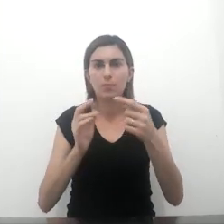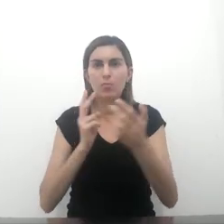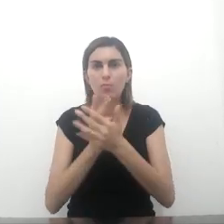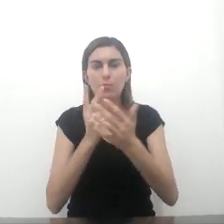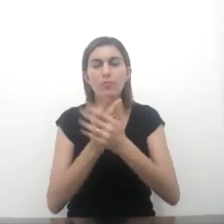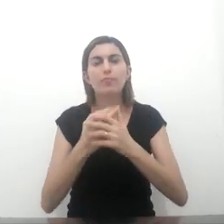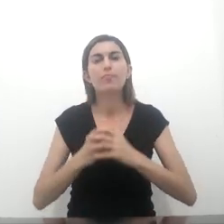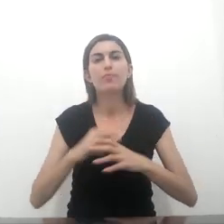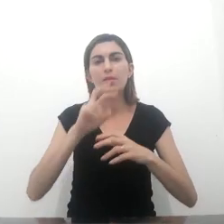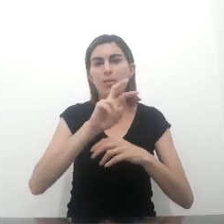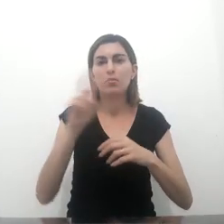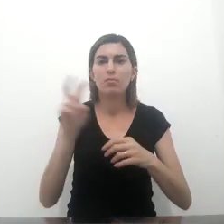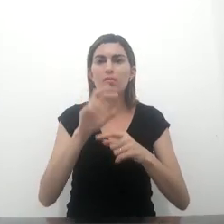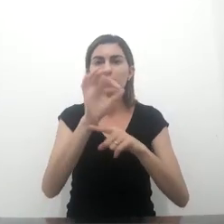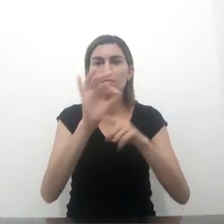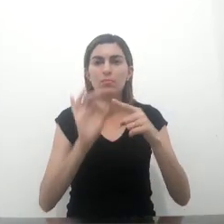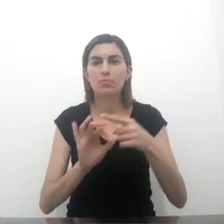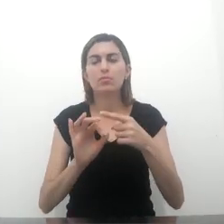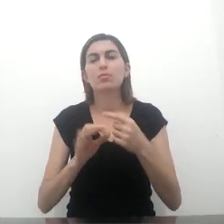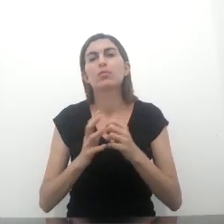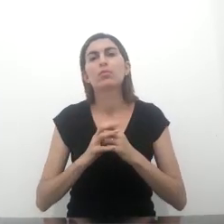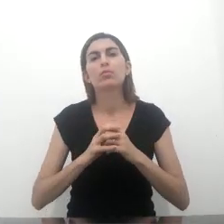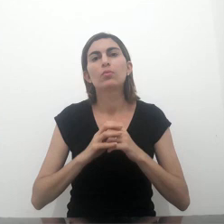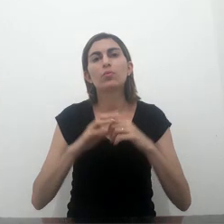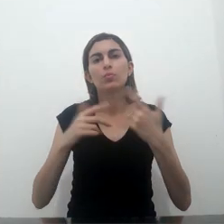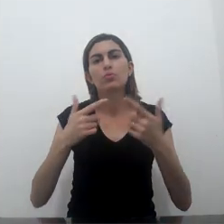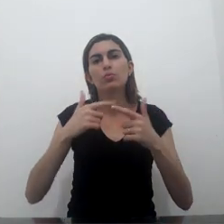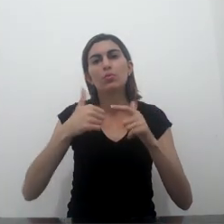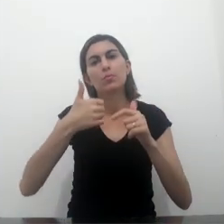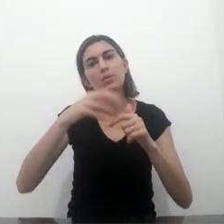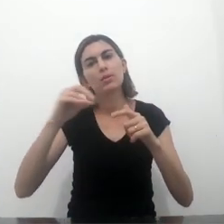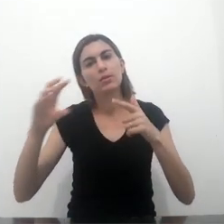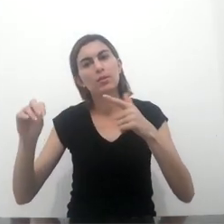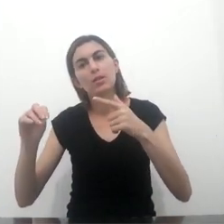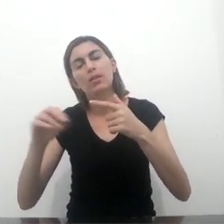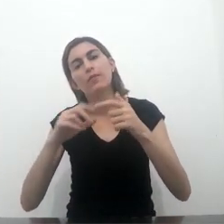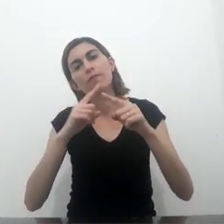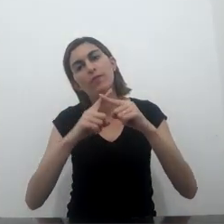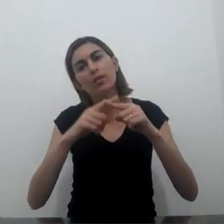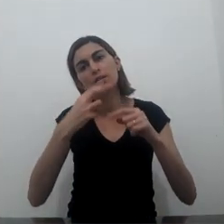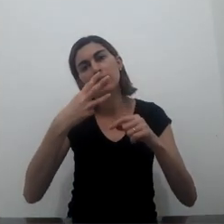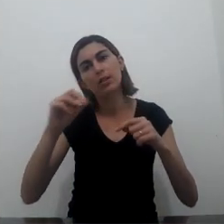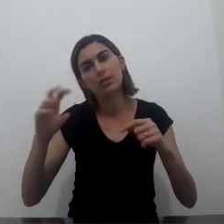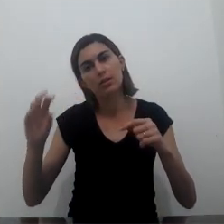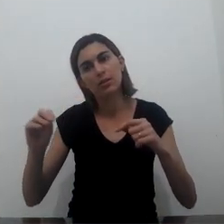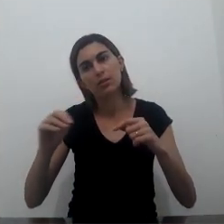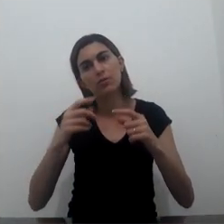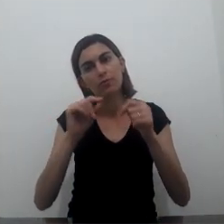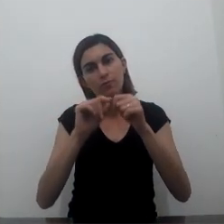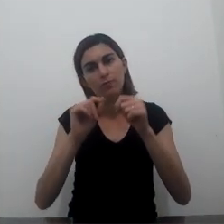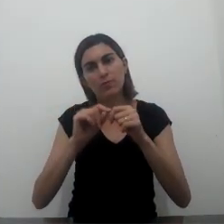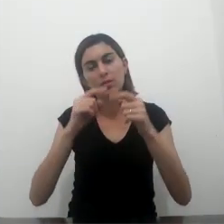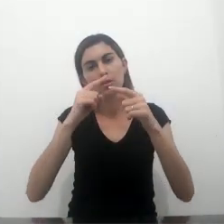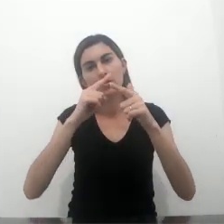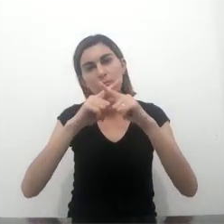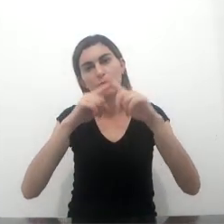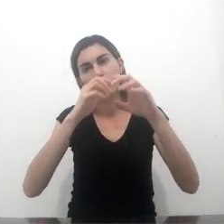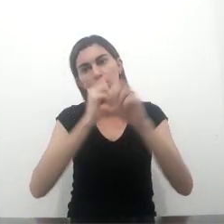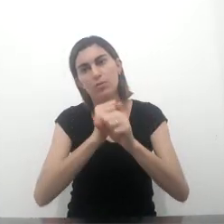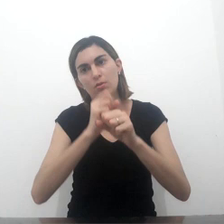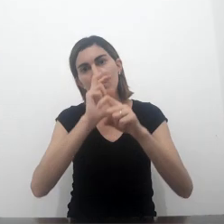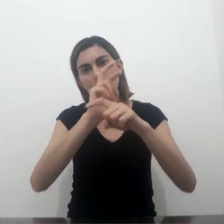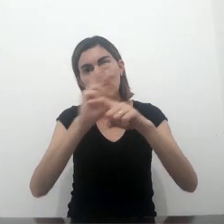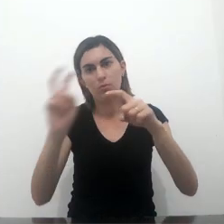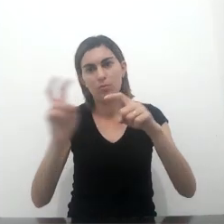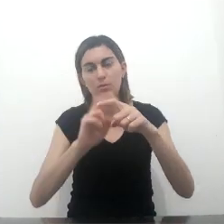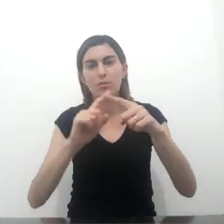Vamos continuar. 55%, ó, 55 sobre 100 vezes 300. Realizando a